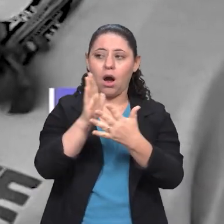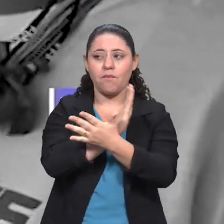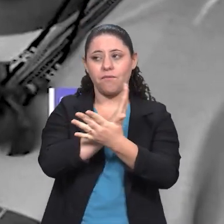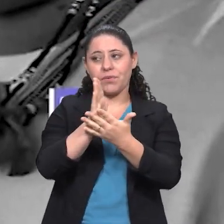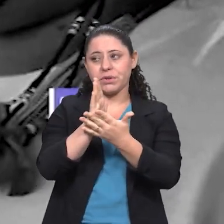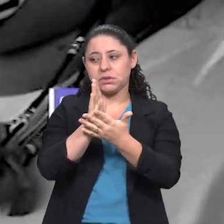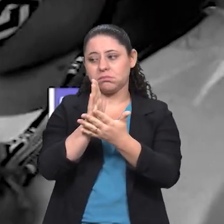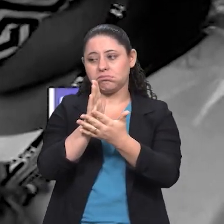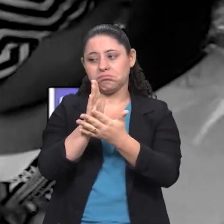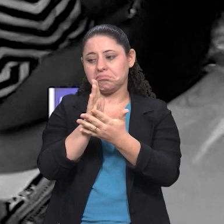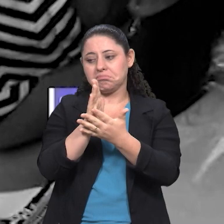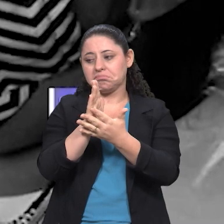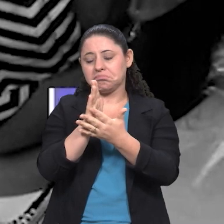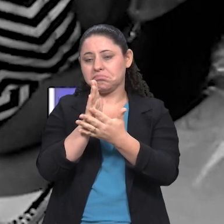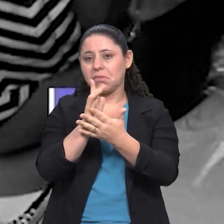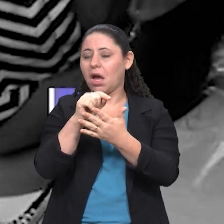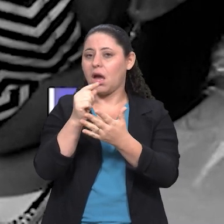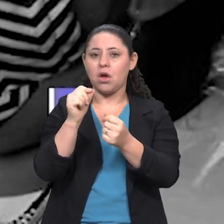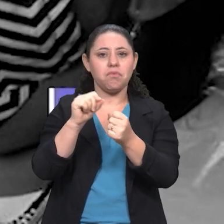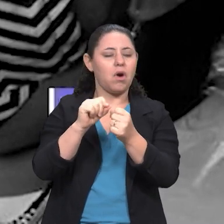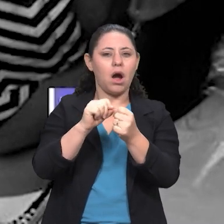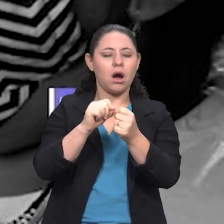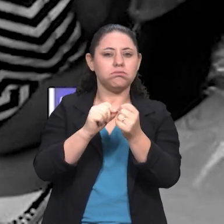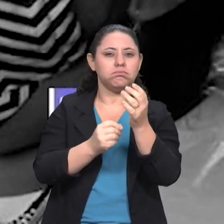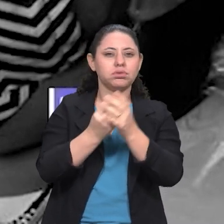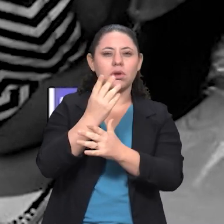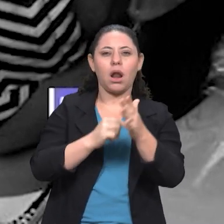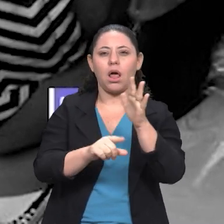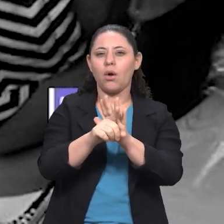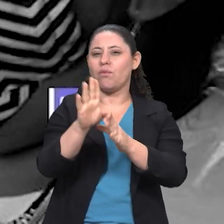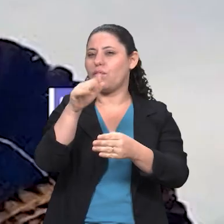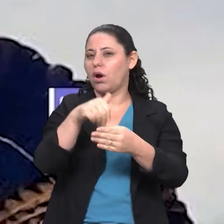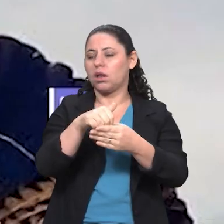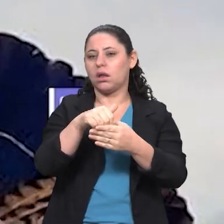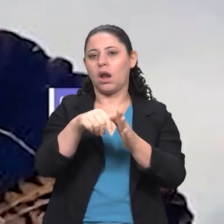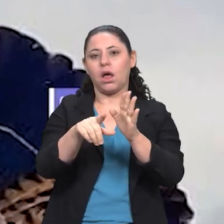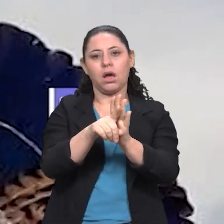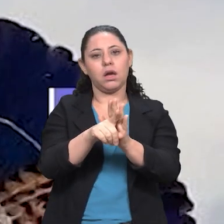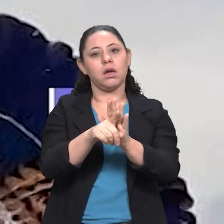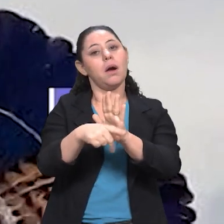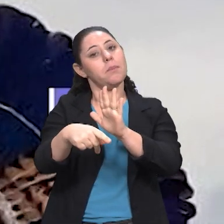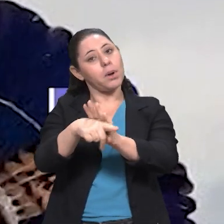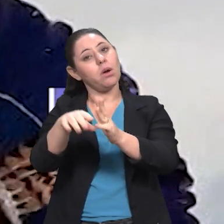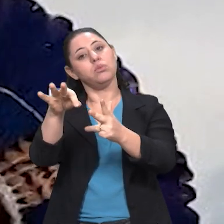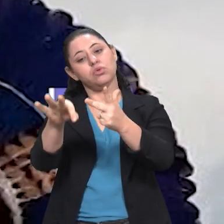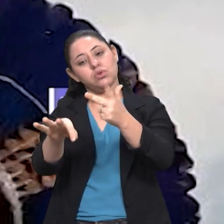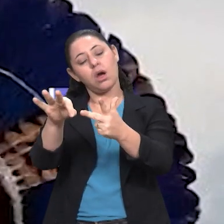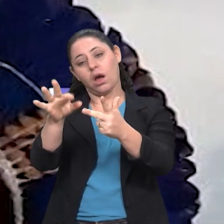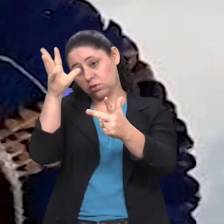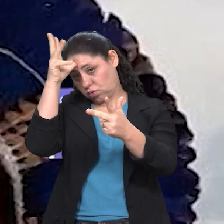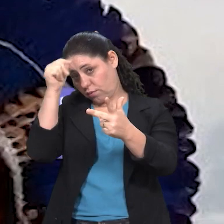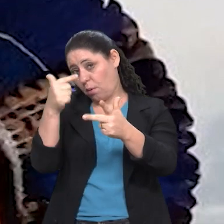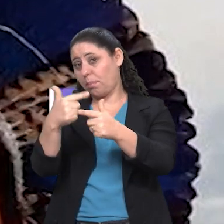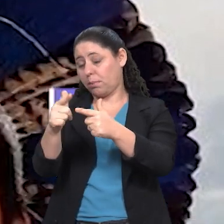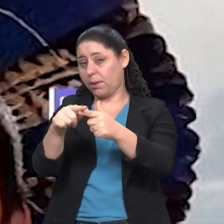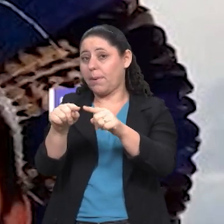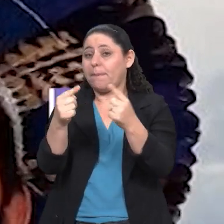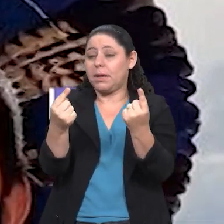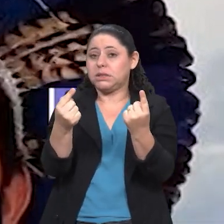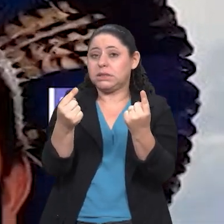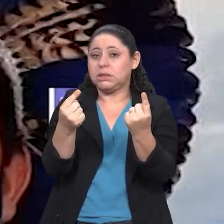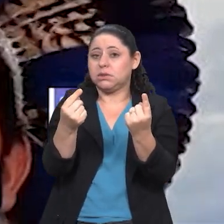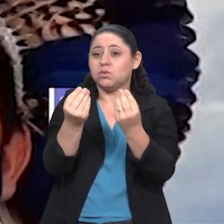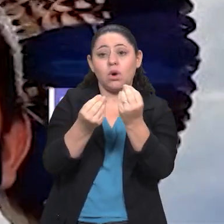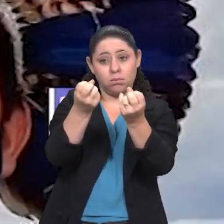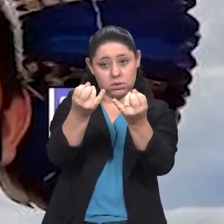motivo, não promulga uma lei, não vota uma lei, e aí, às vezes, cabe ao Poder Judiciário tomar uma decisão, mas é